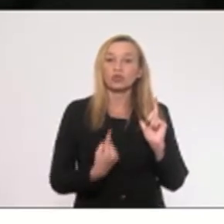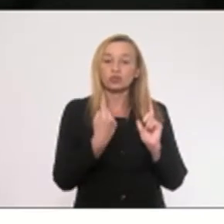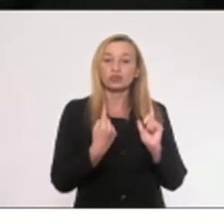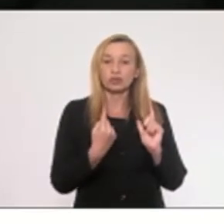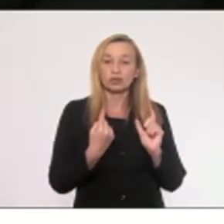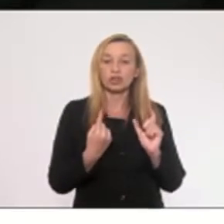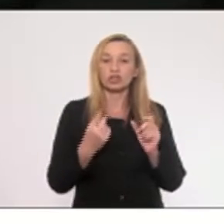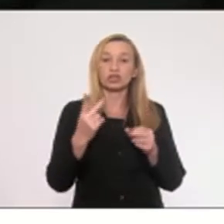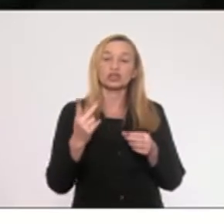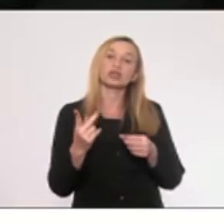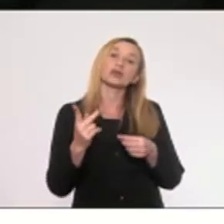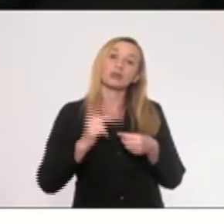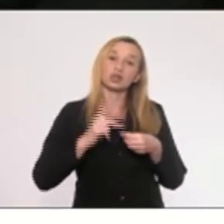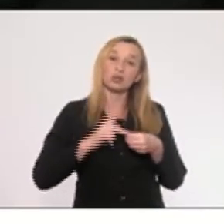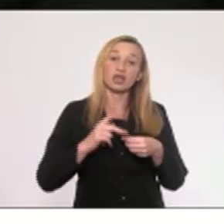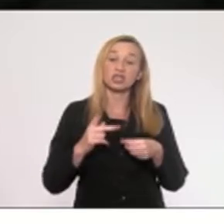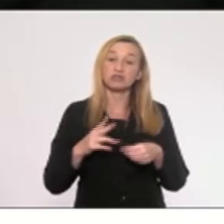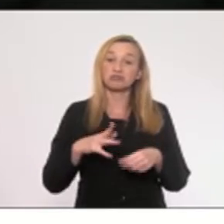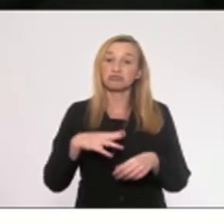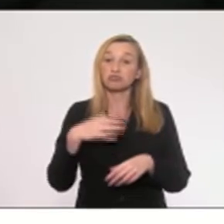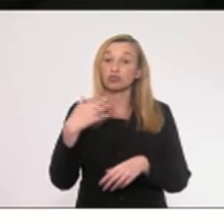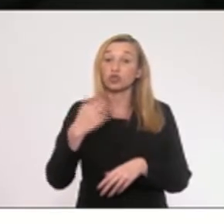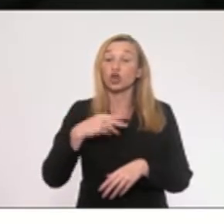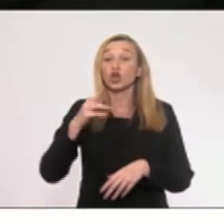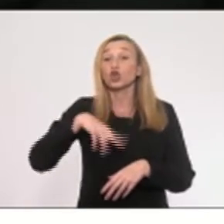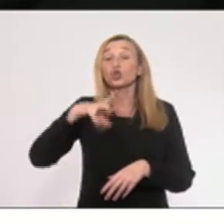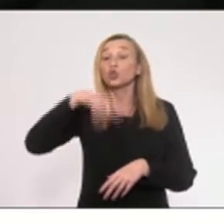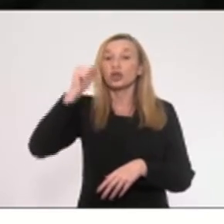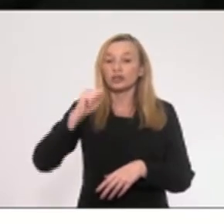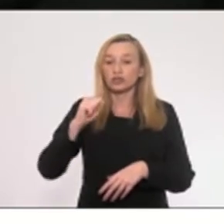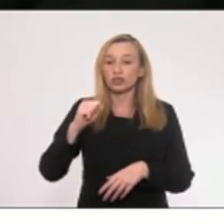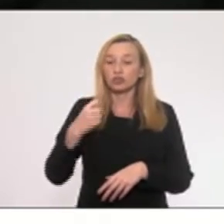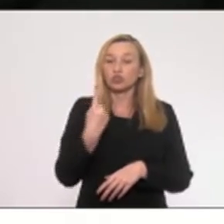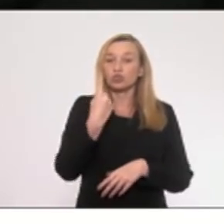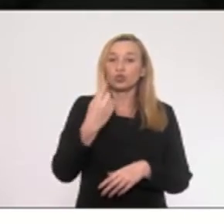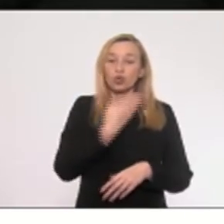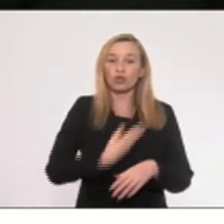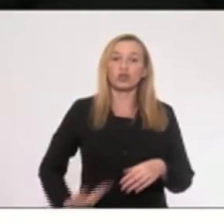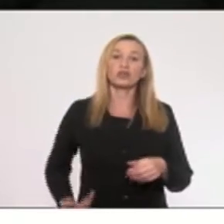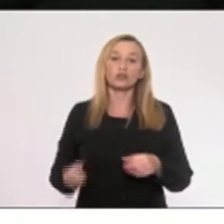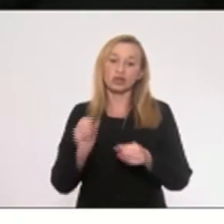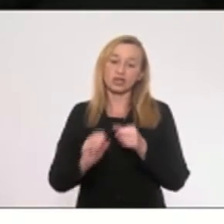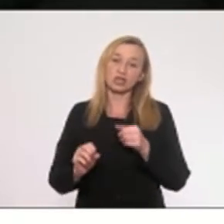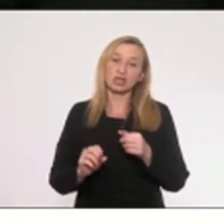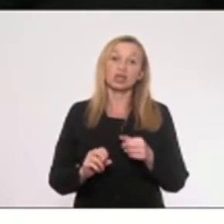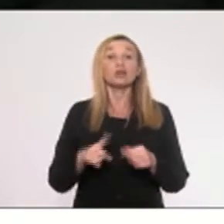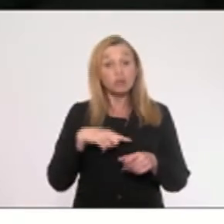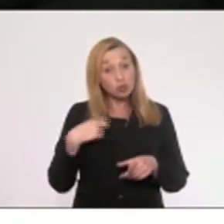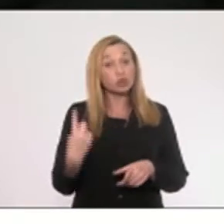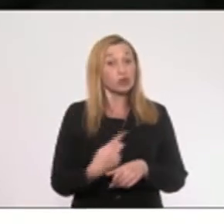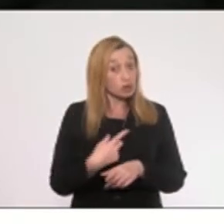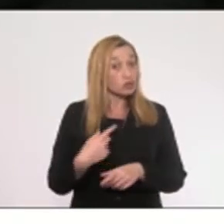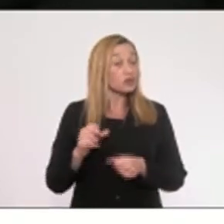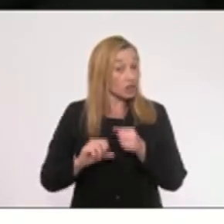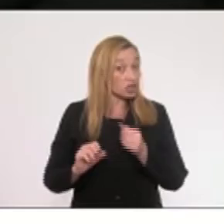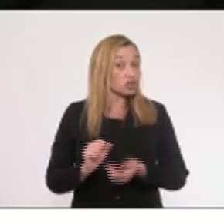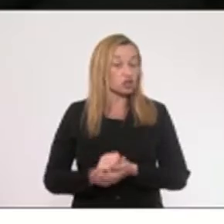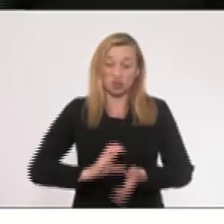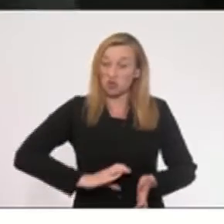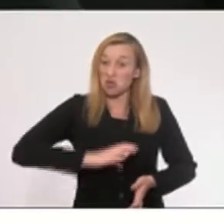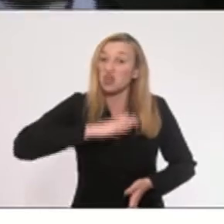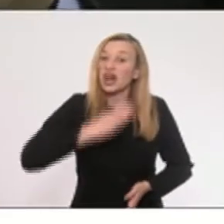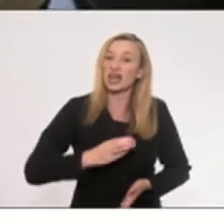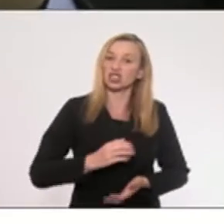Nenhum governo teve coragem de fazer isso. Mas o nosso teve. E aí eu agora estou falando como líder do governo. Coragem de